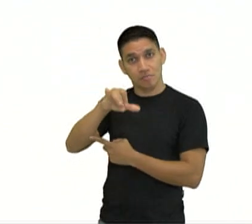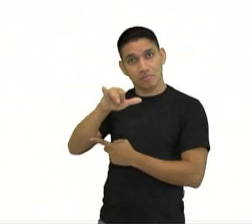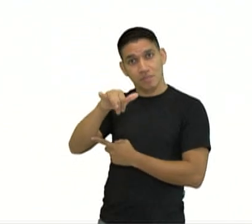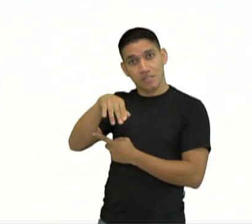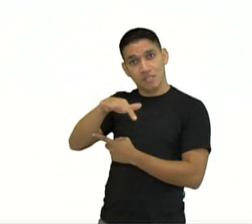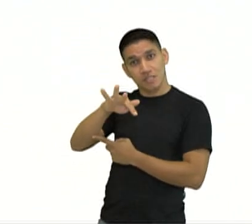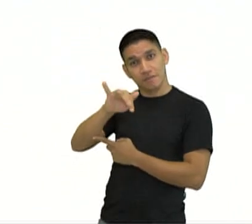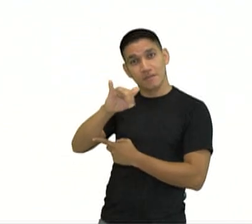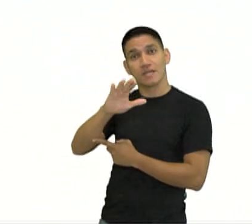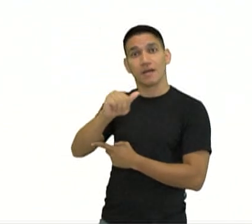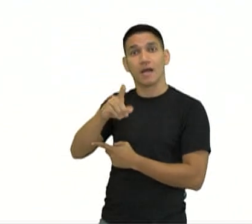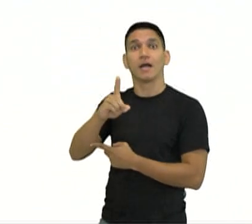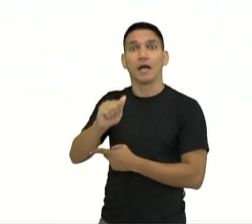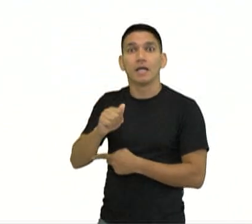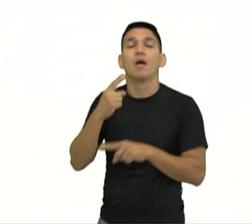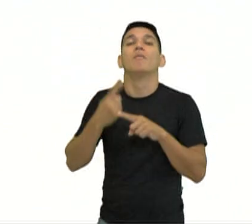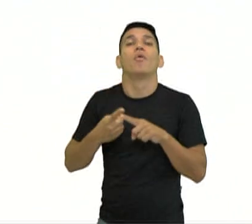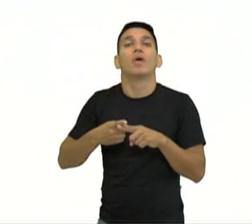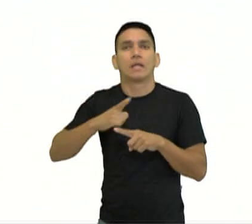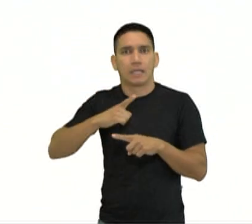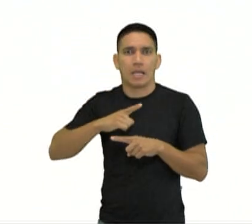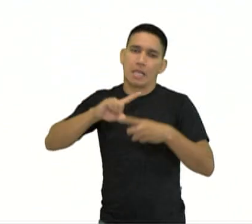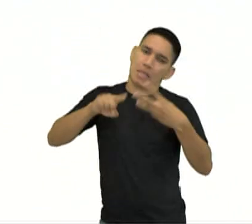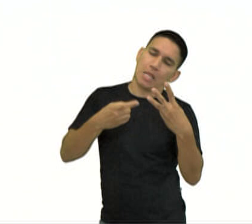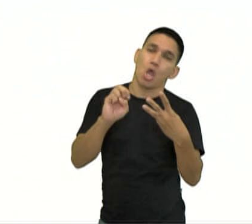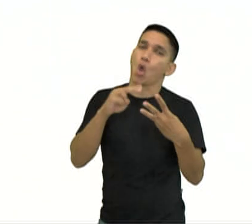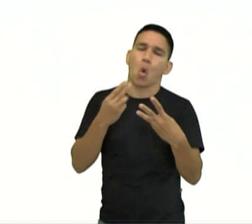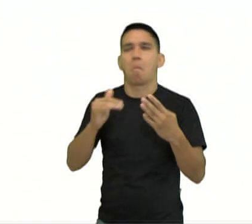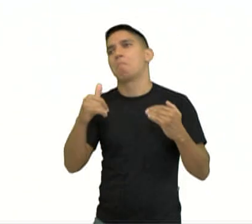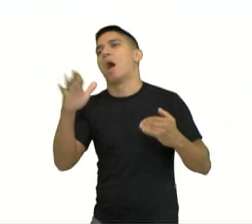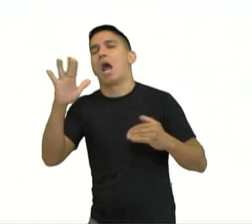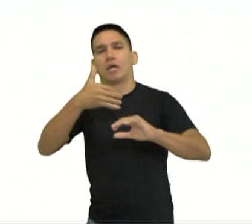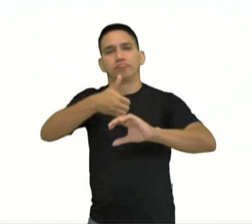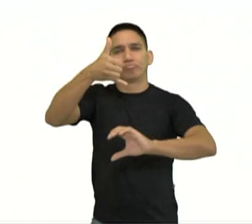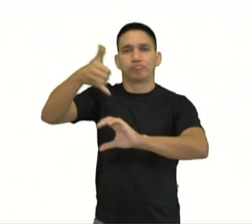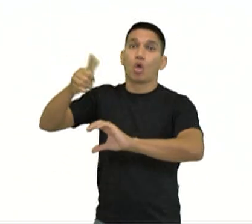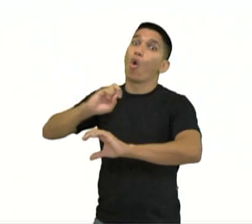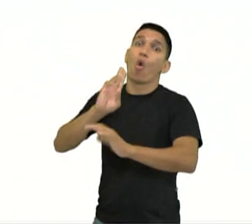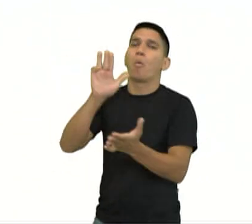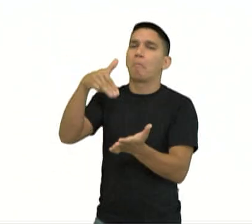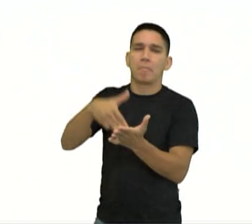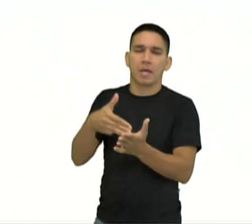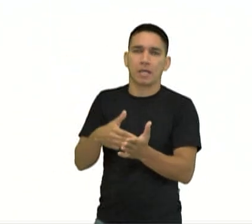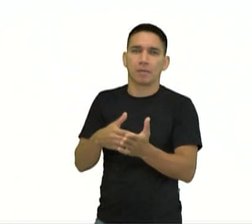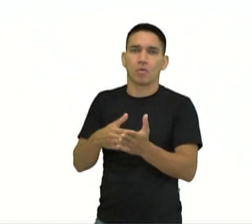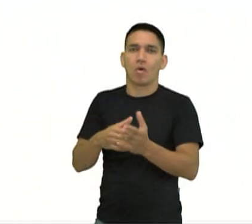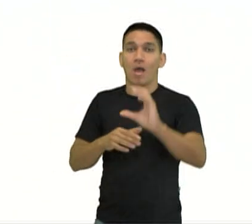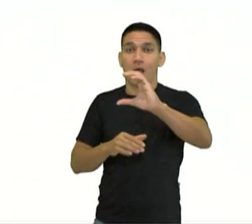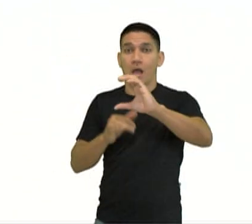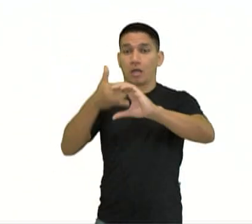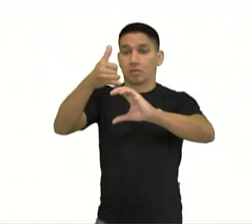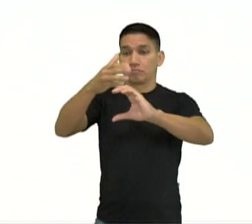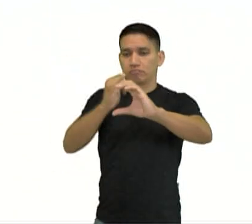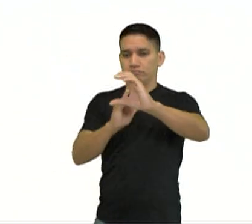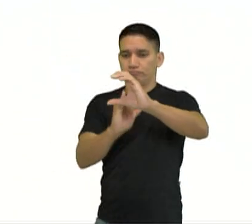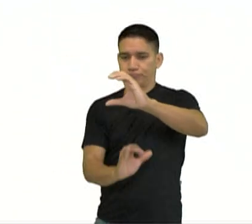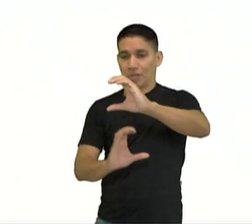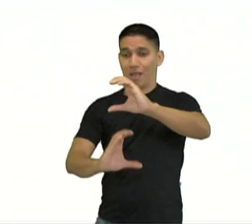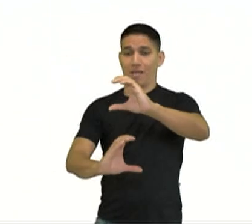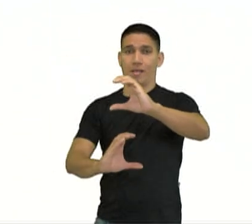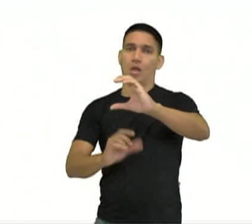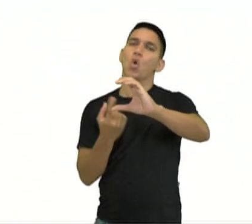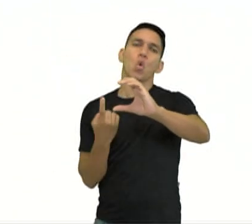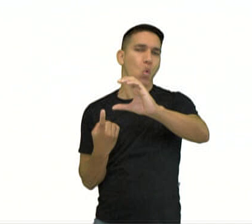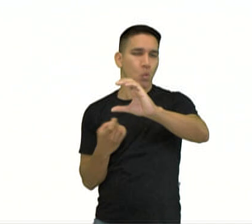mais extremidades, ou ainda porque ela tem ao menos um carbono terciário. Veja, então, nós temos